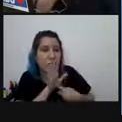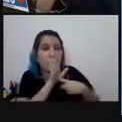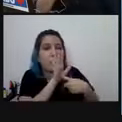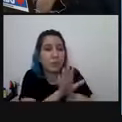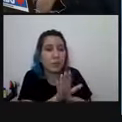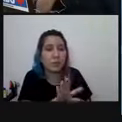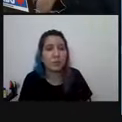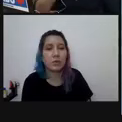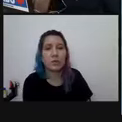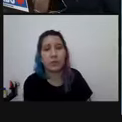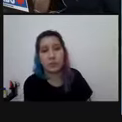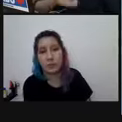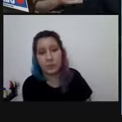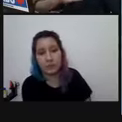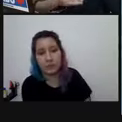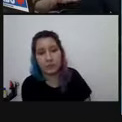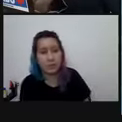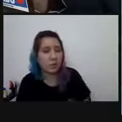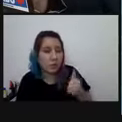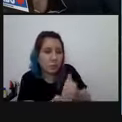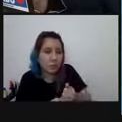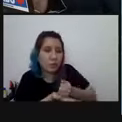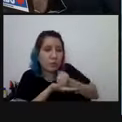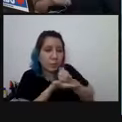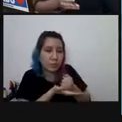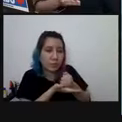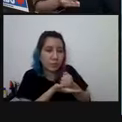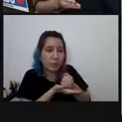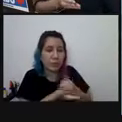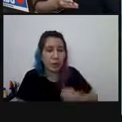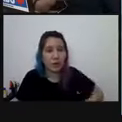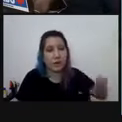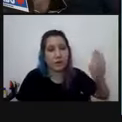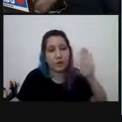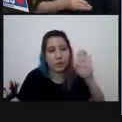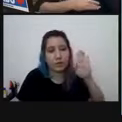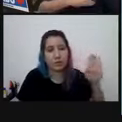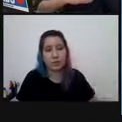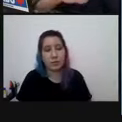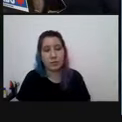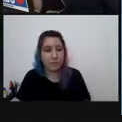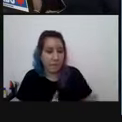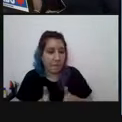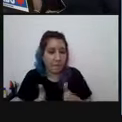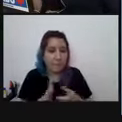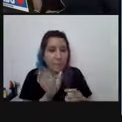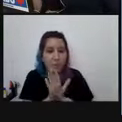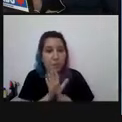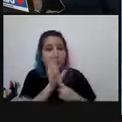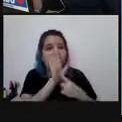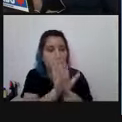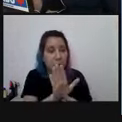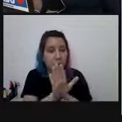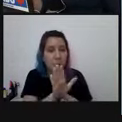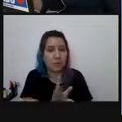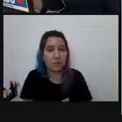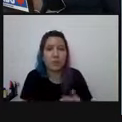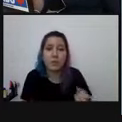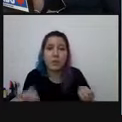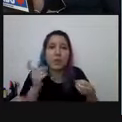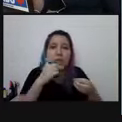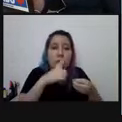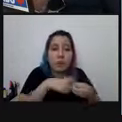mostrando para a gente todo o apoio à pré-candidatura, mostrando o caminho para que esse museu volte. Criar e